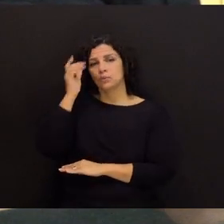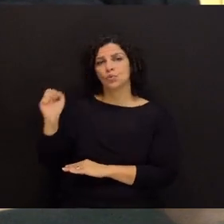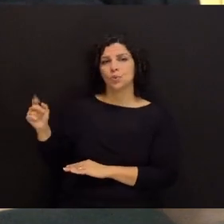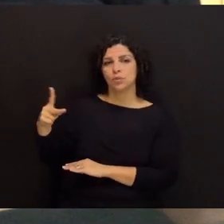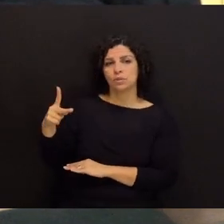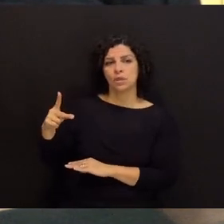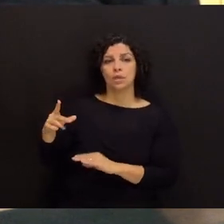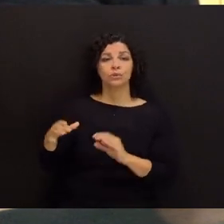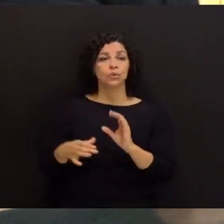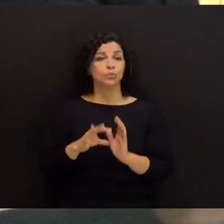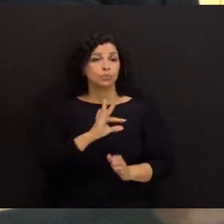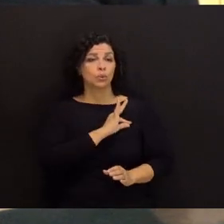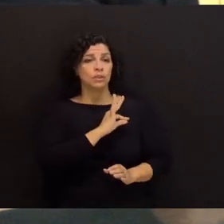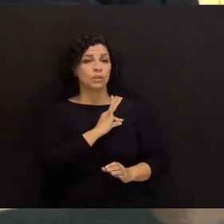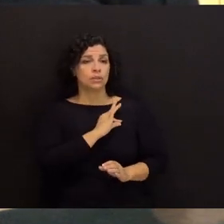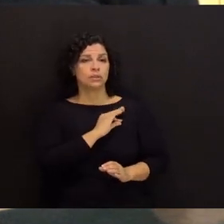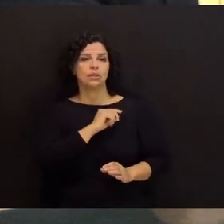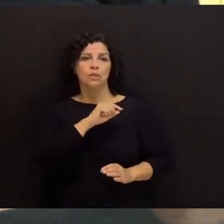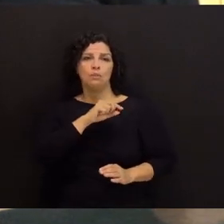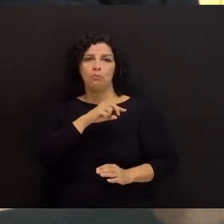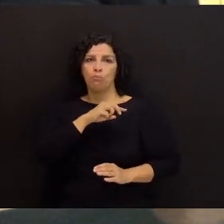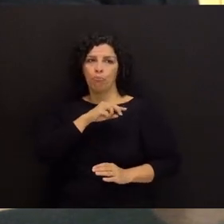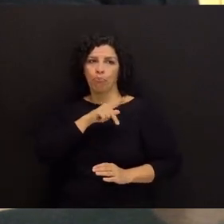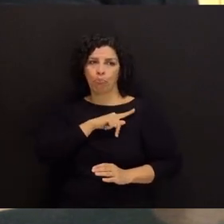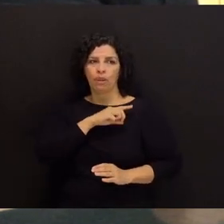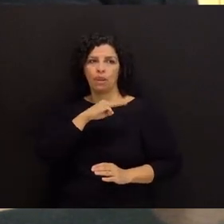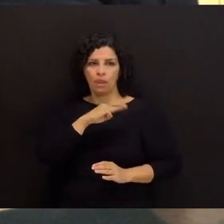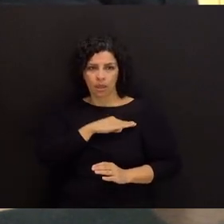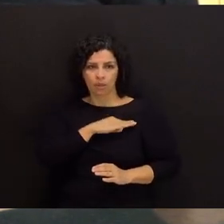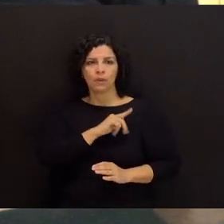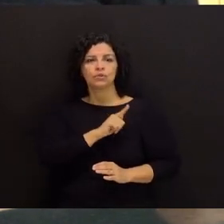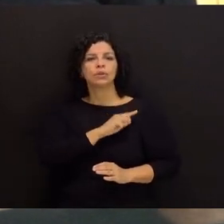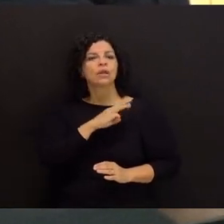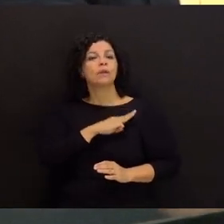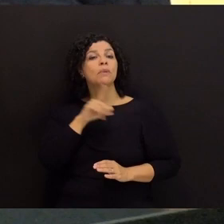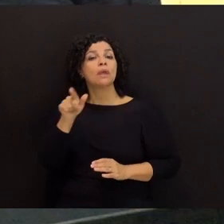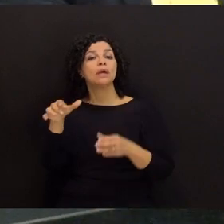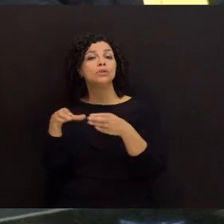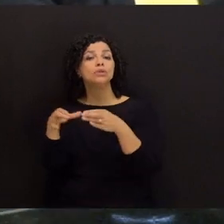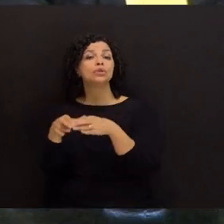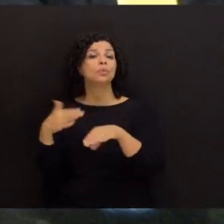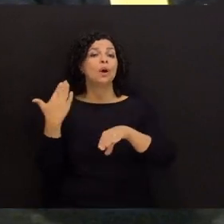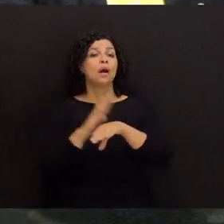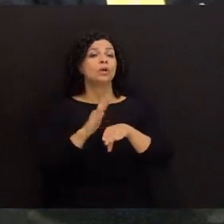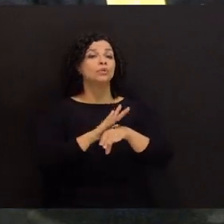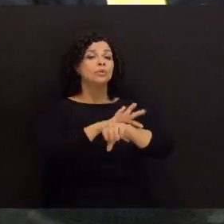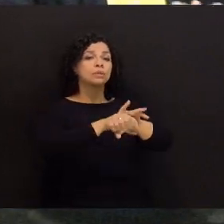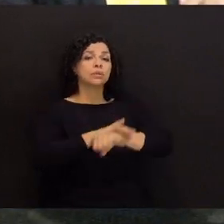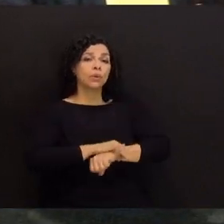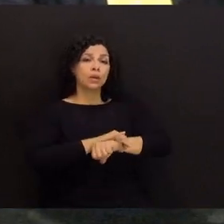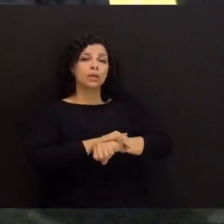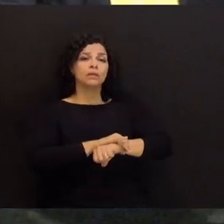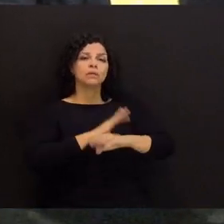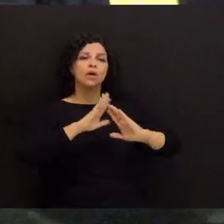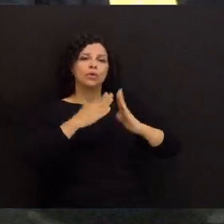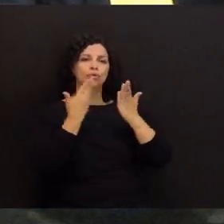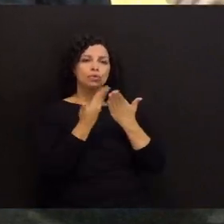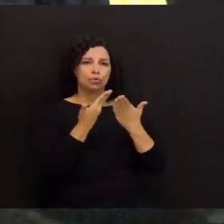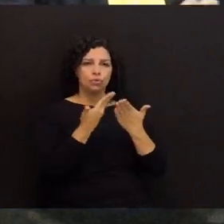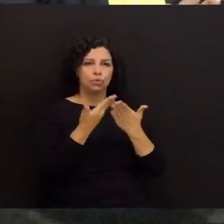das forças de segurança polícia militar polícia civil guarda municipal para que possam auxiliar na segurança das instituições de ensino